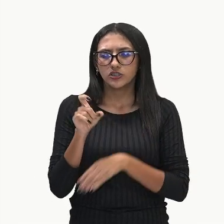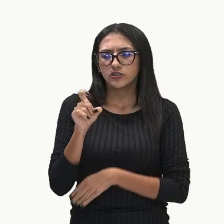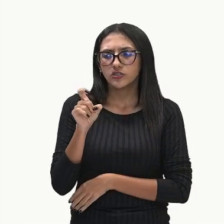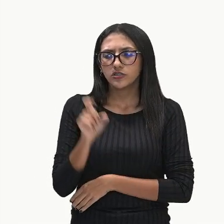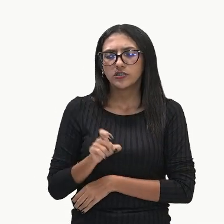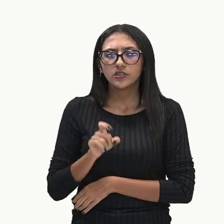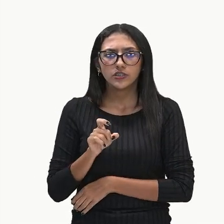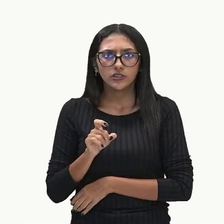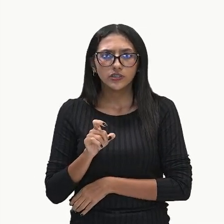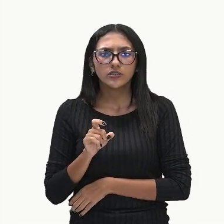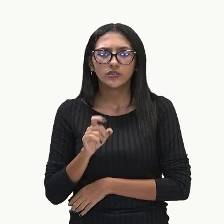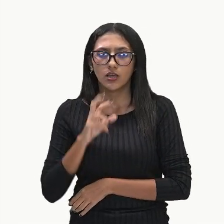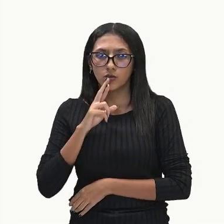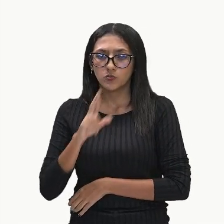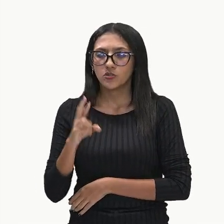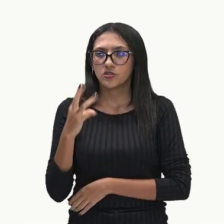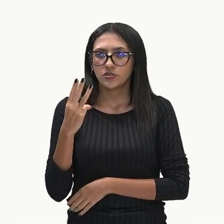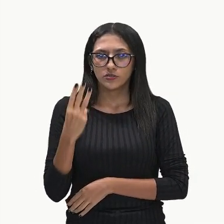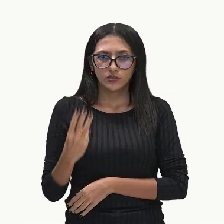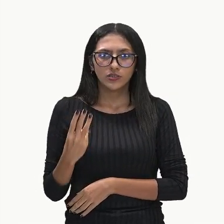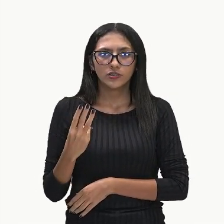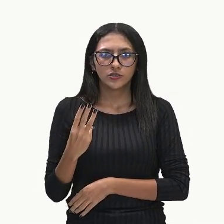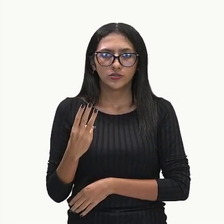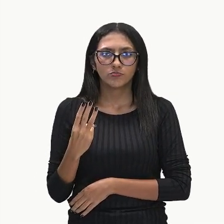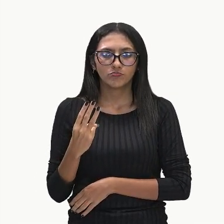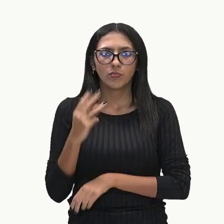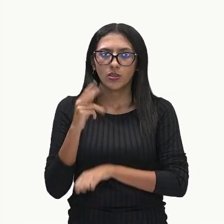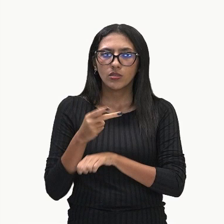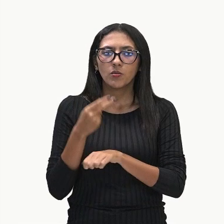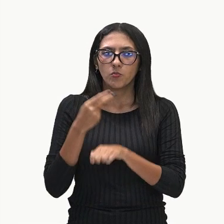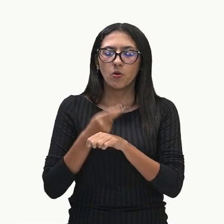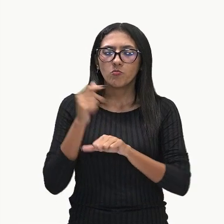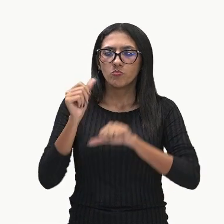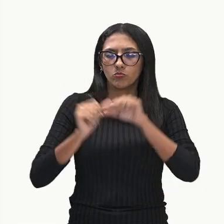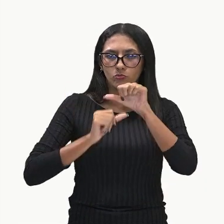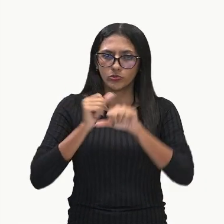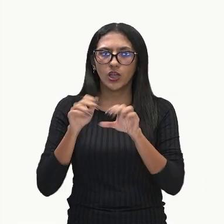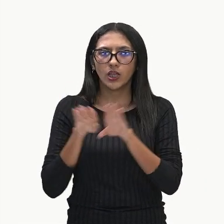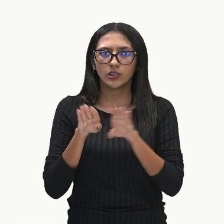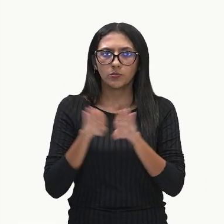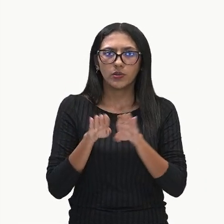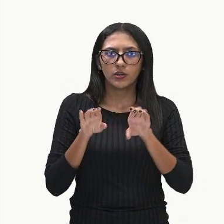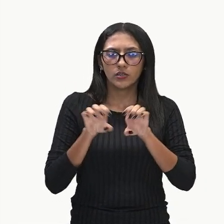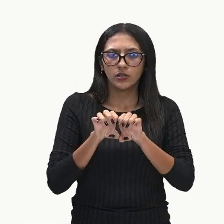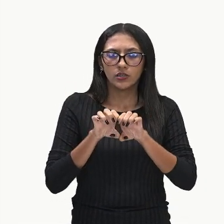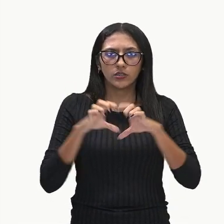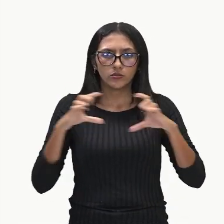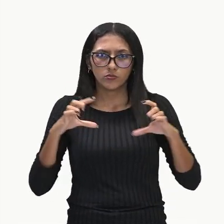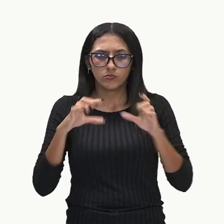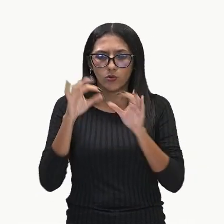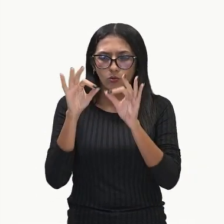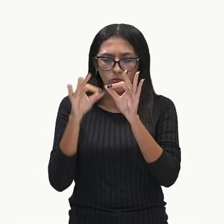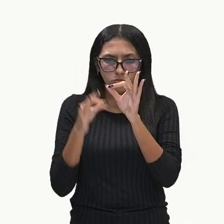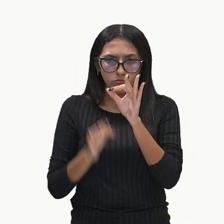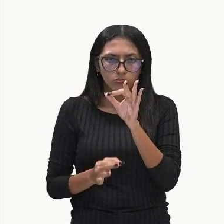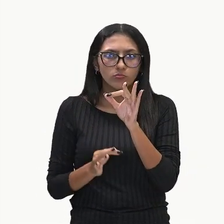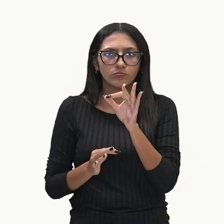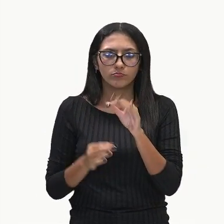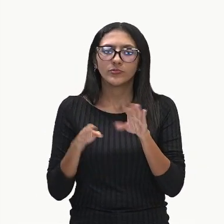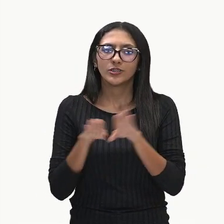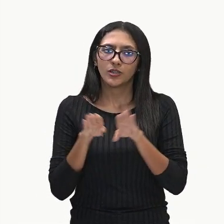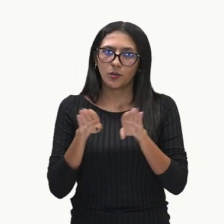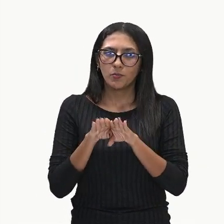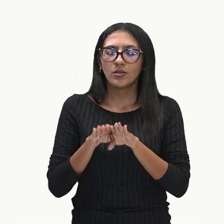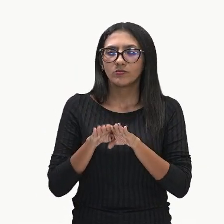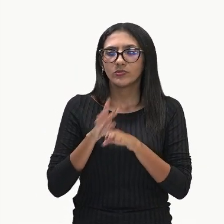a 3, tudo bem? Substituir aqui na equação, realizar todos os cálculos, o resultado